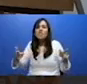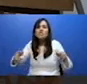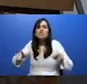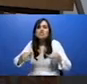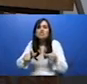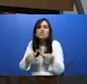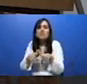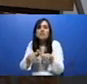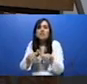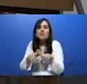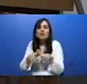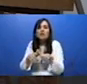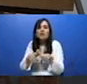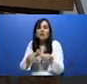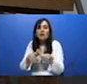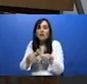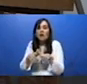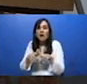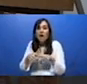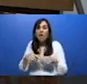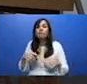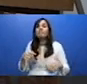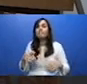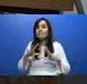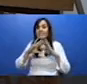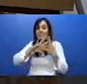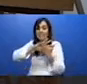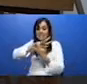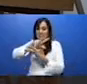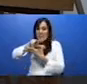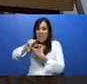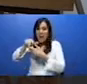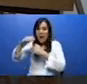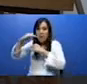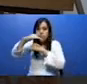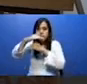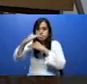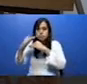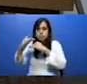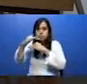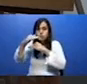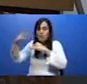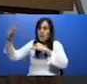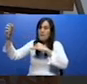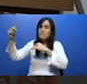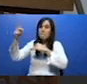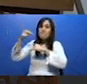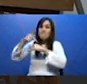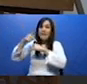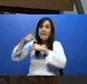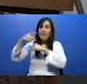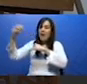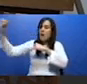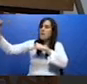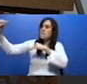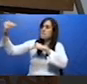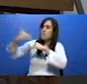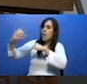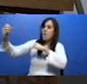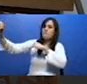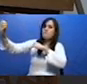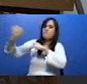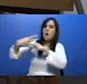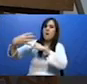a queda de um grande meteorito, tá? No nosso planeta Terra. E essa